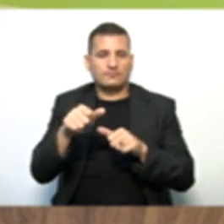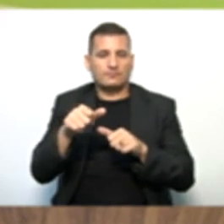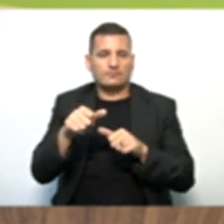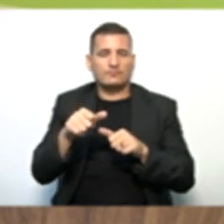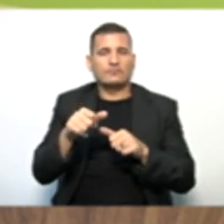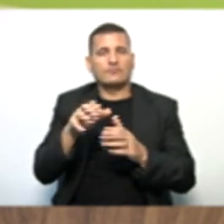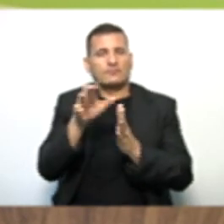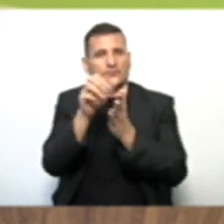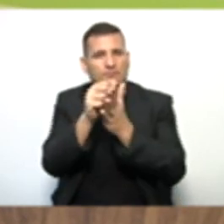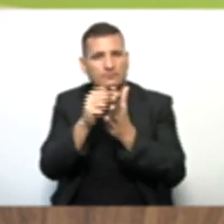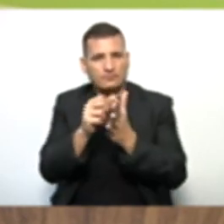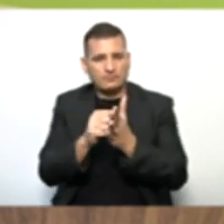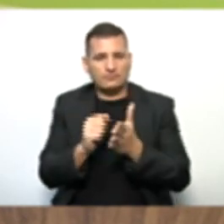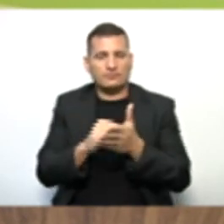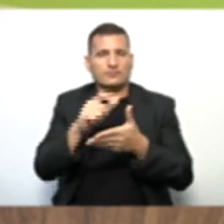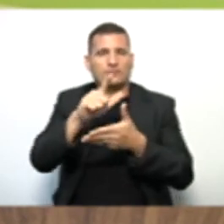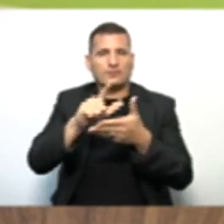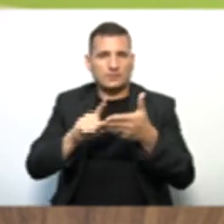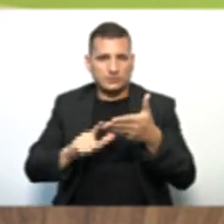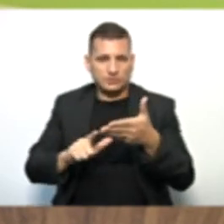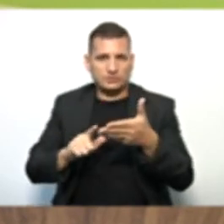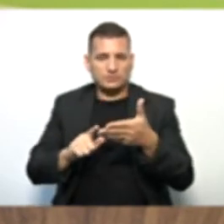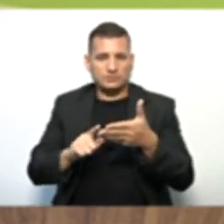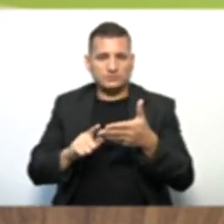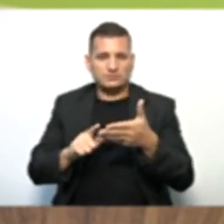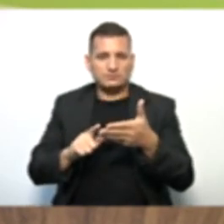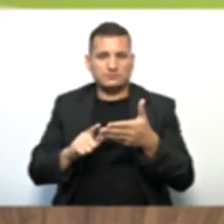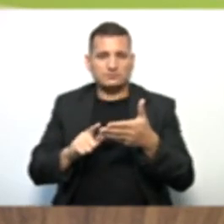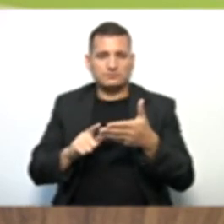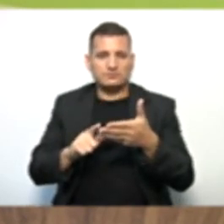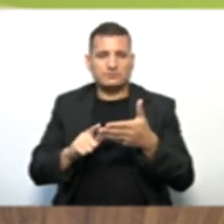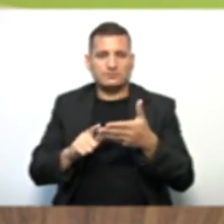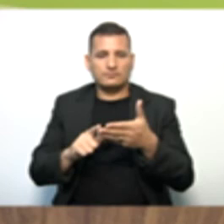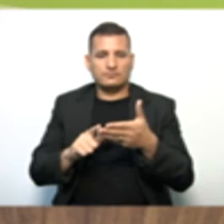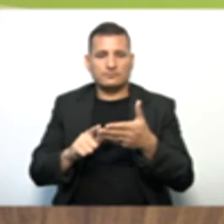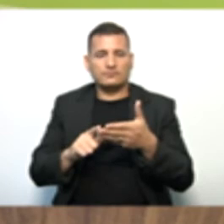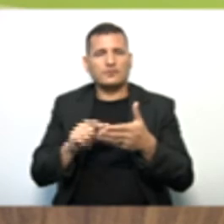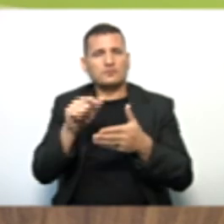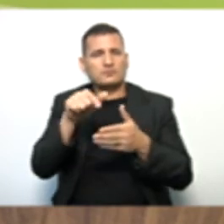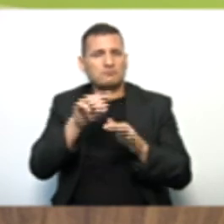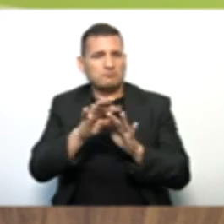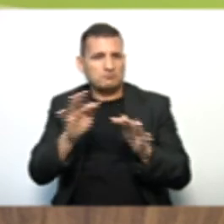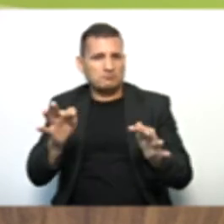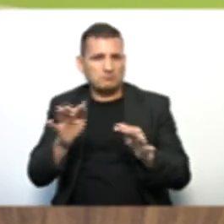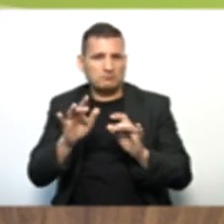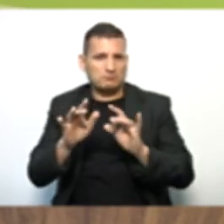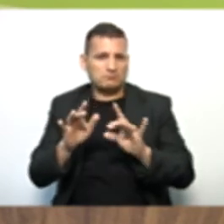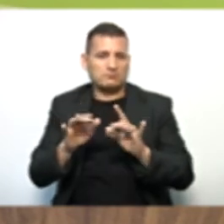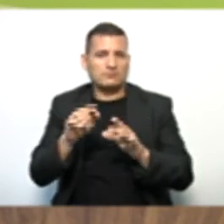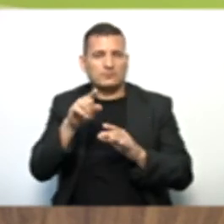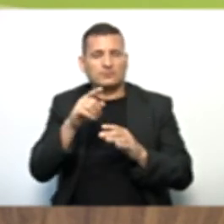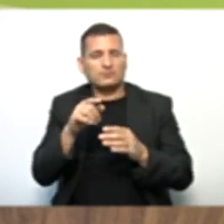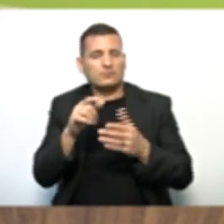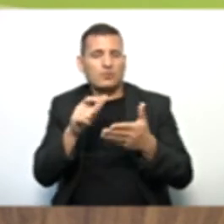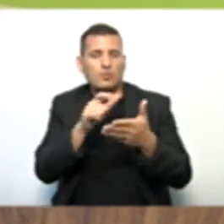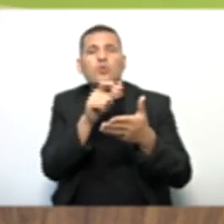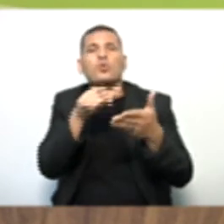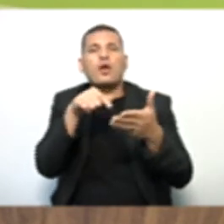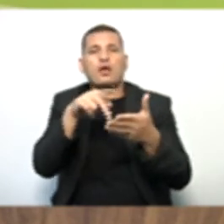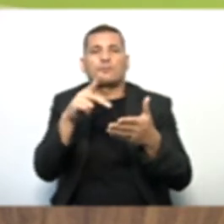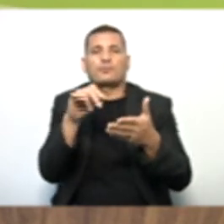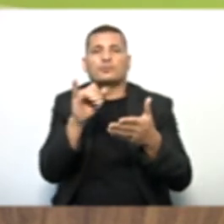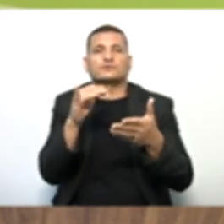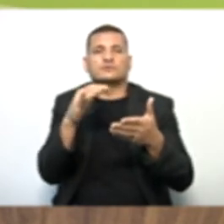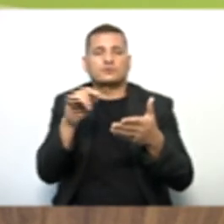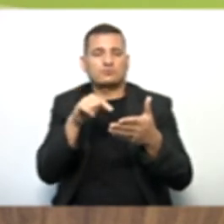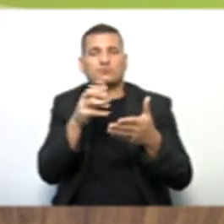os registros, né, da lista dentro de uma forma bem simples, né? Você apenas tem que dizer a posição que você